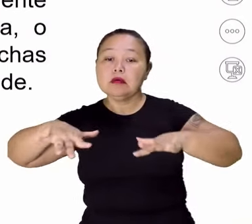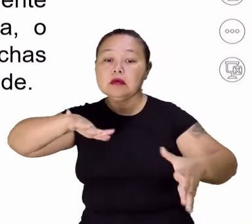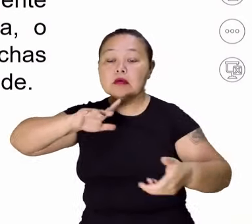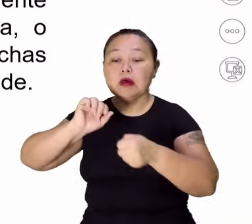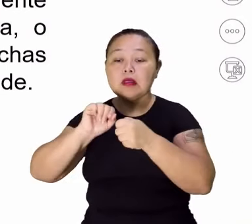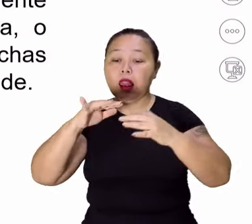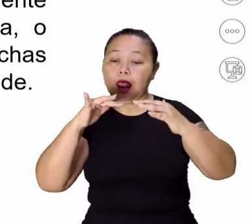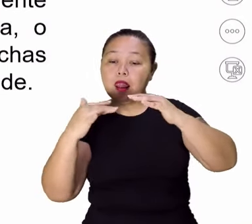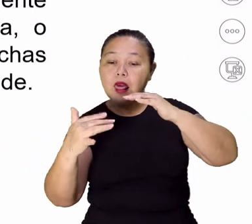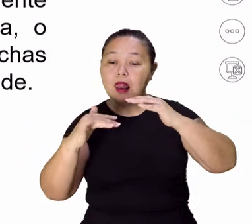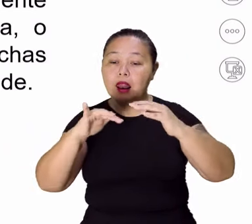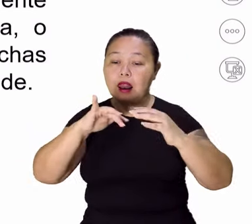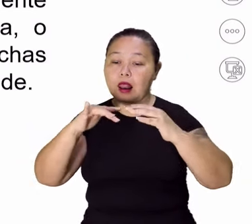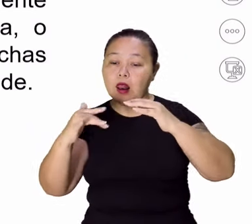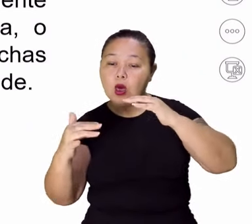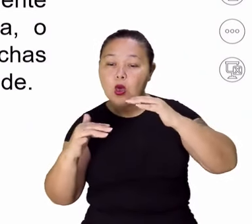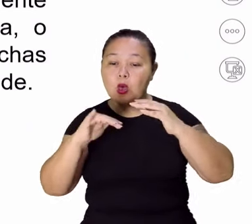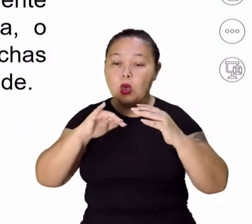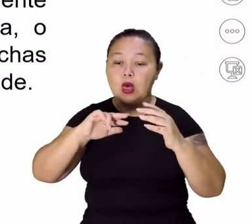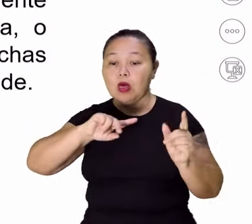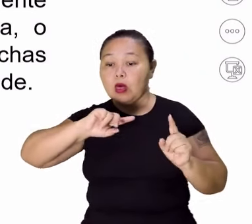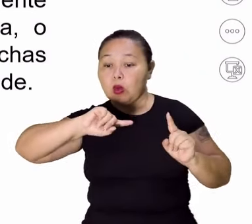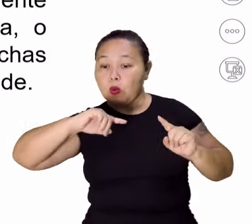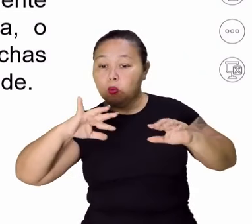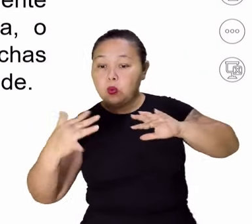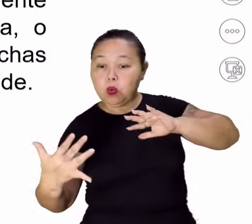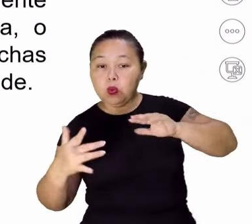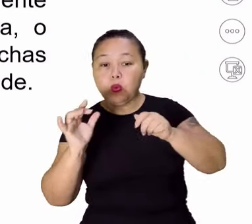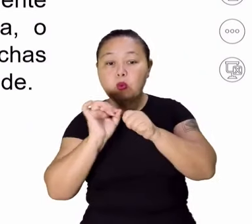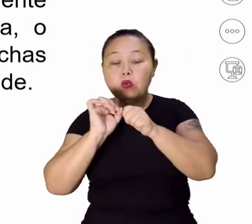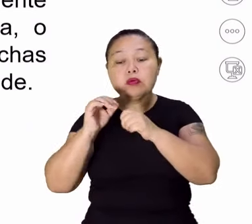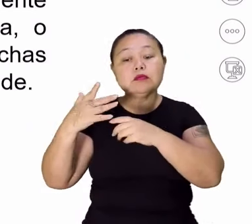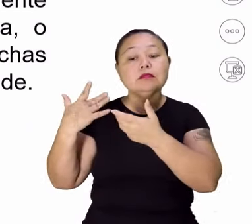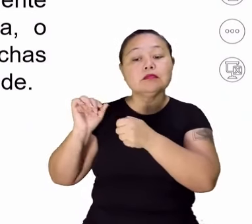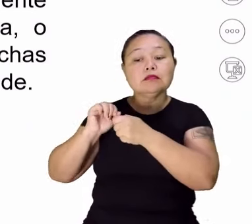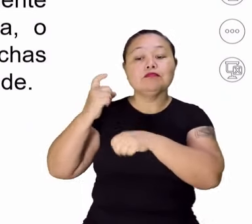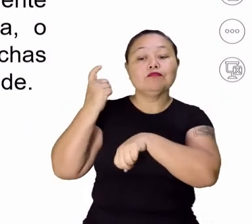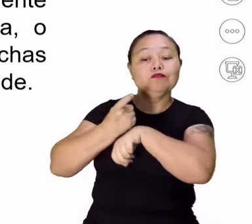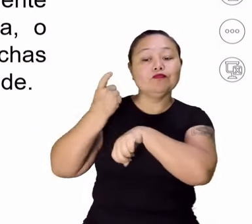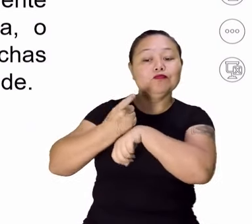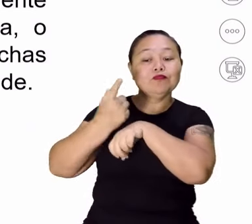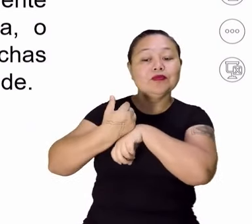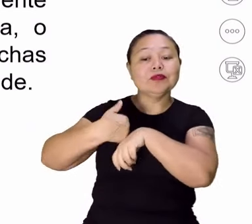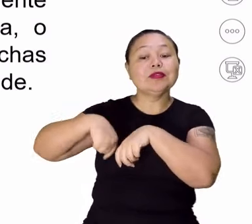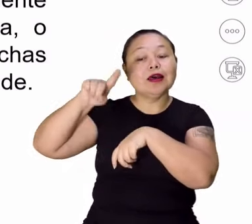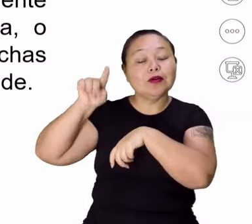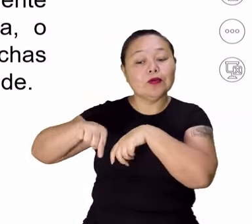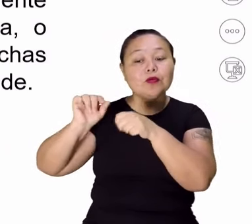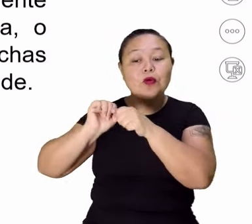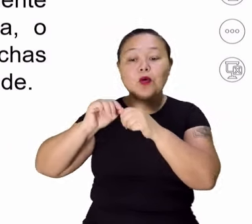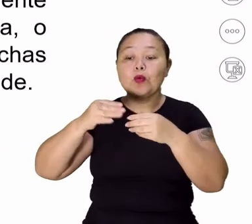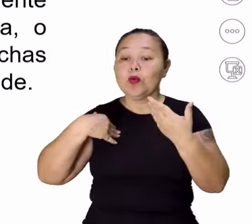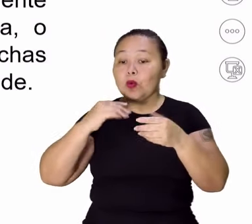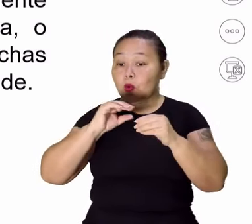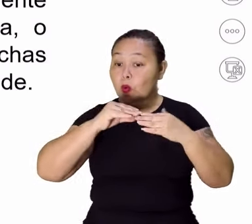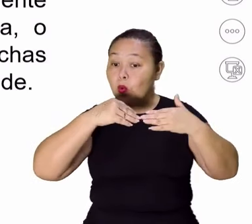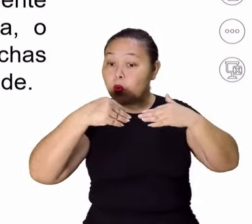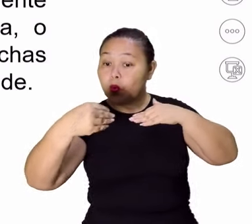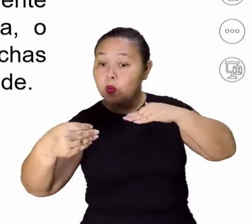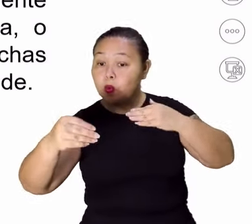quê? De líquido. Líquido é o quê? Convecção. Aqui está falando basicamente o quê? De sólido. Sólido é o quê? Condução. Então,